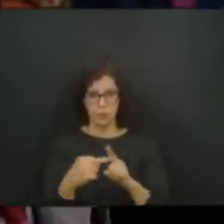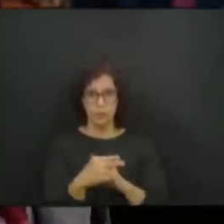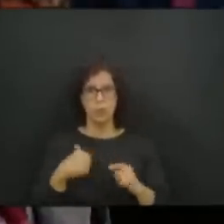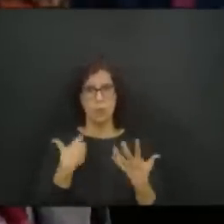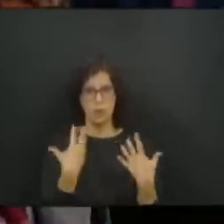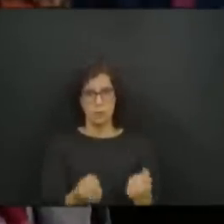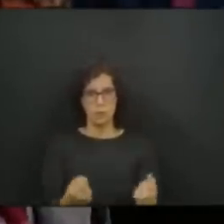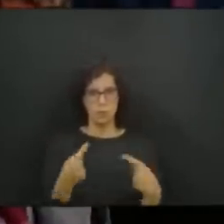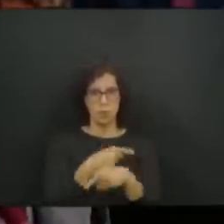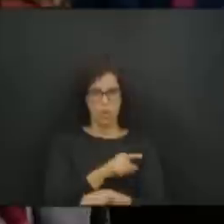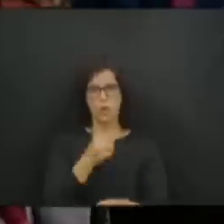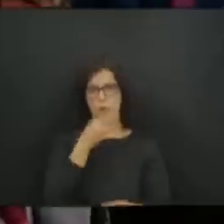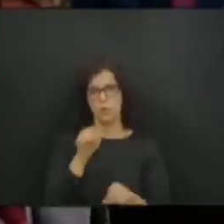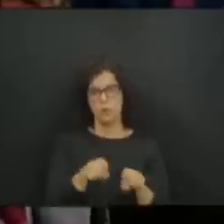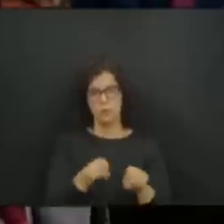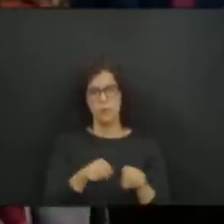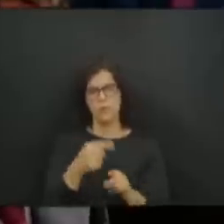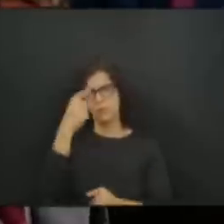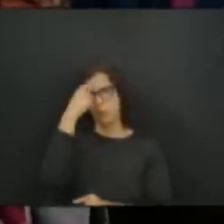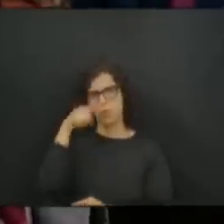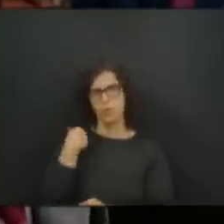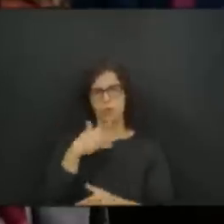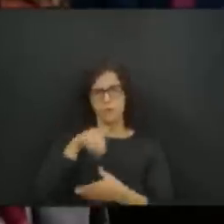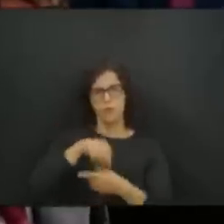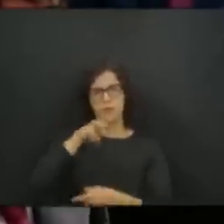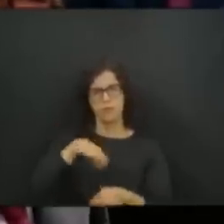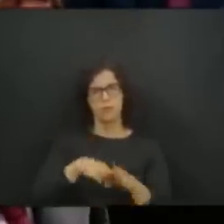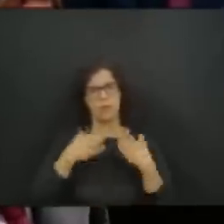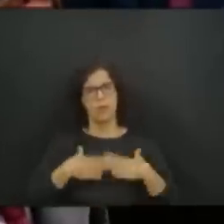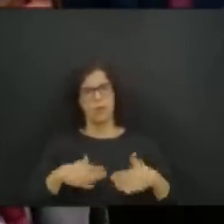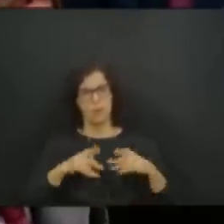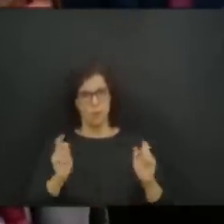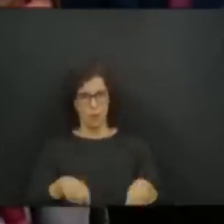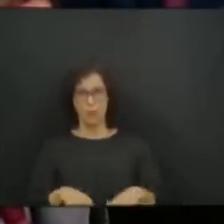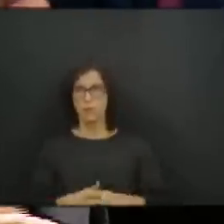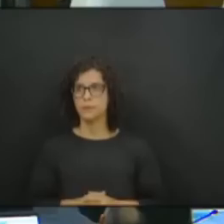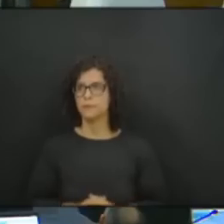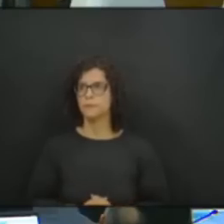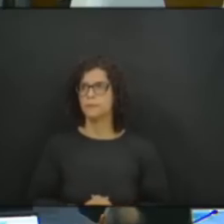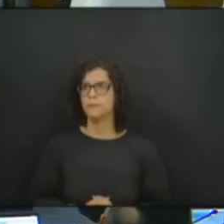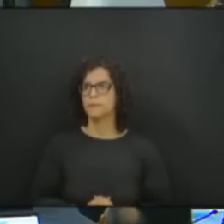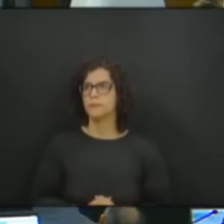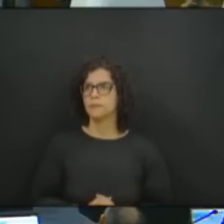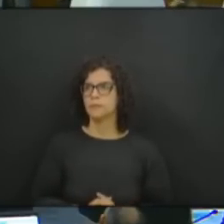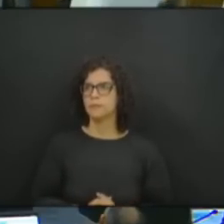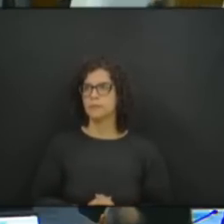vista aceita o contraditório mas eu penso que nós podemos notar assim com tranquilidade E aí